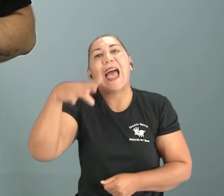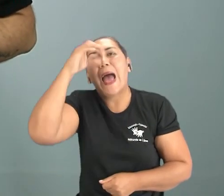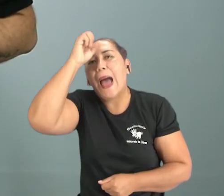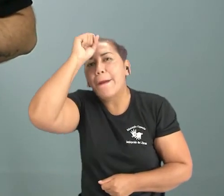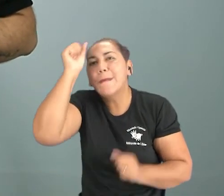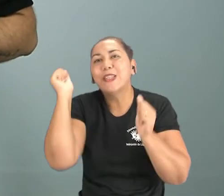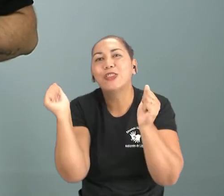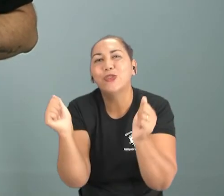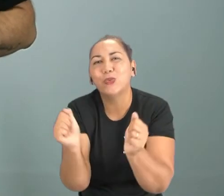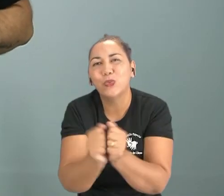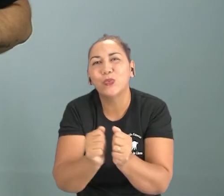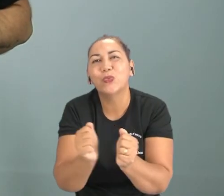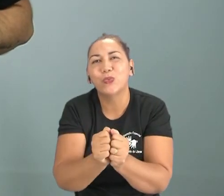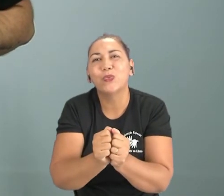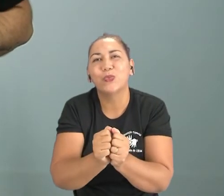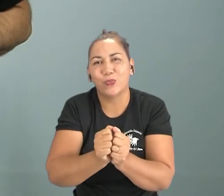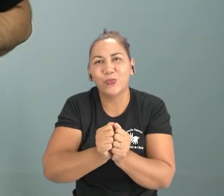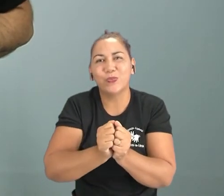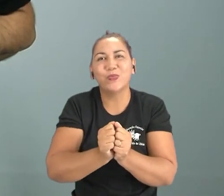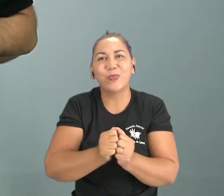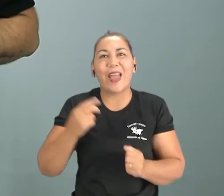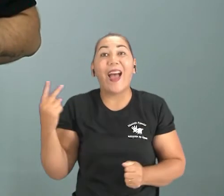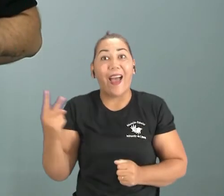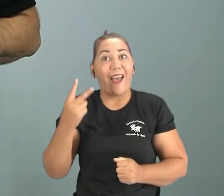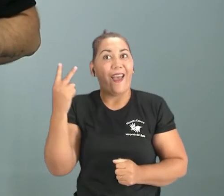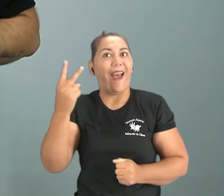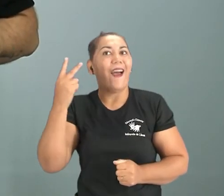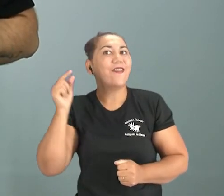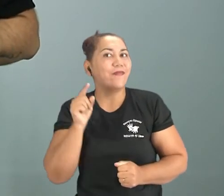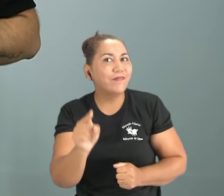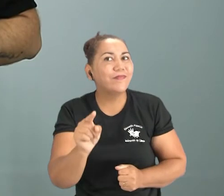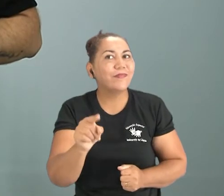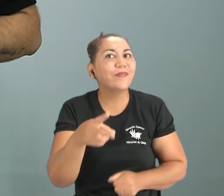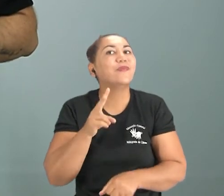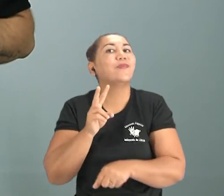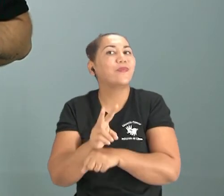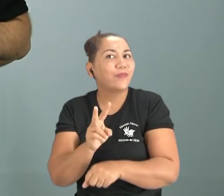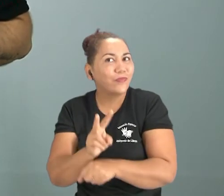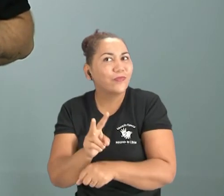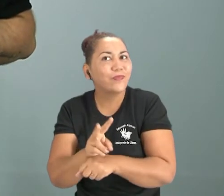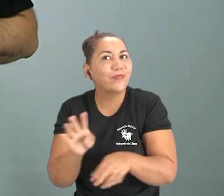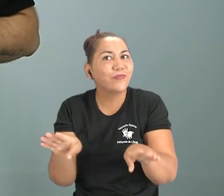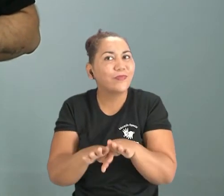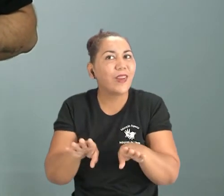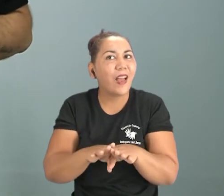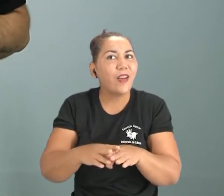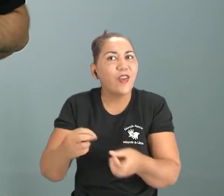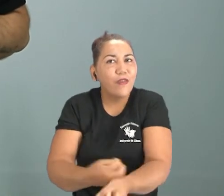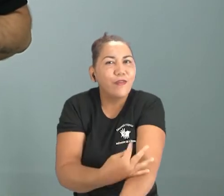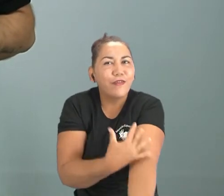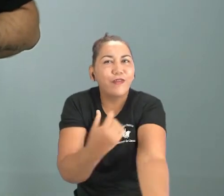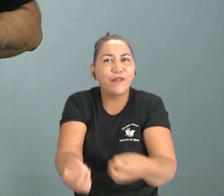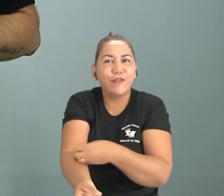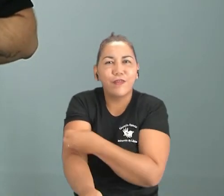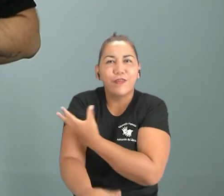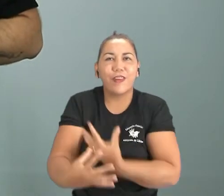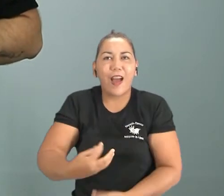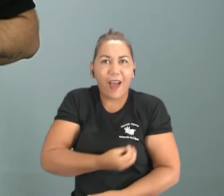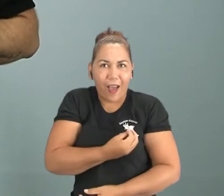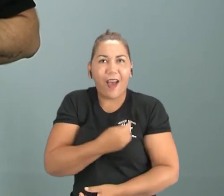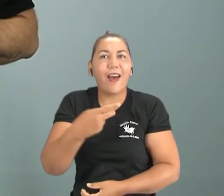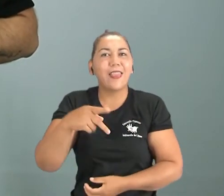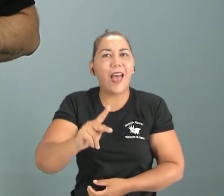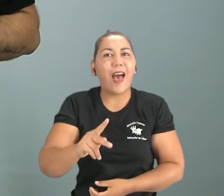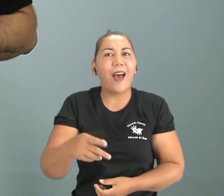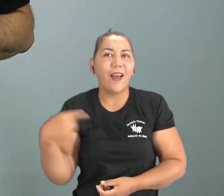aprender juntos esse valor se Valorize e e também do seu emocional Cuide da sua vida sem